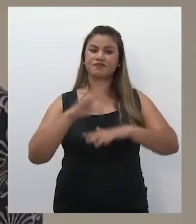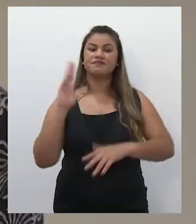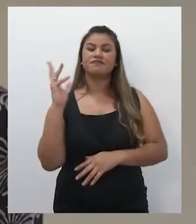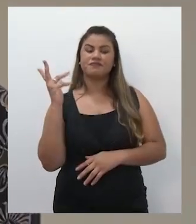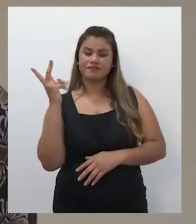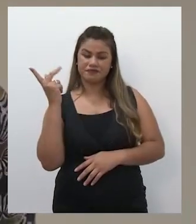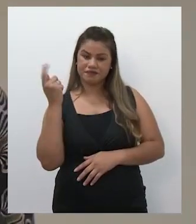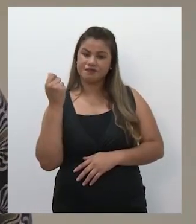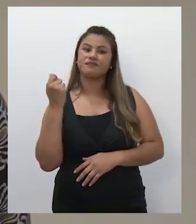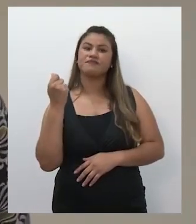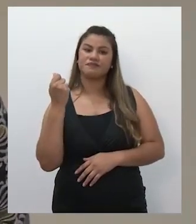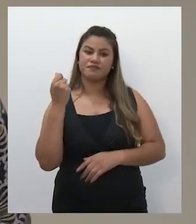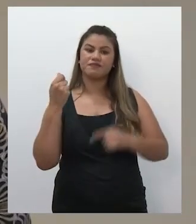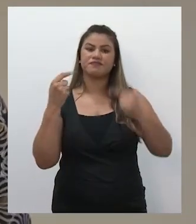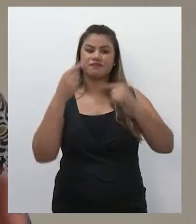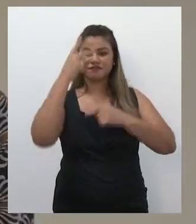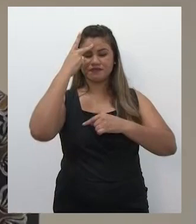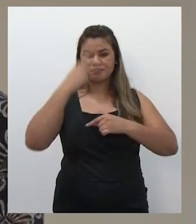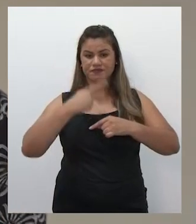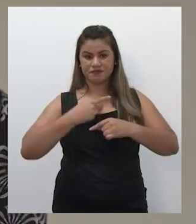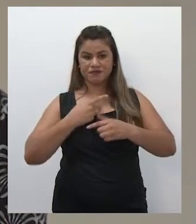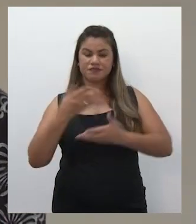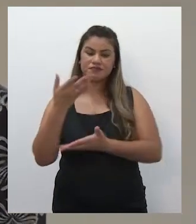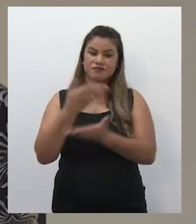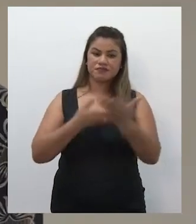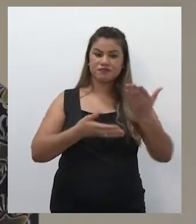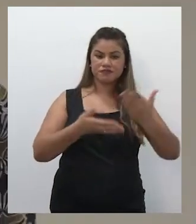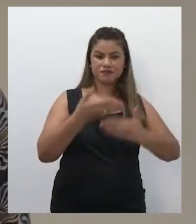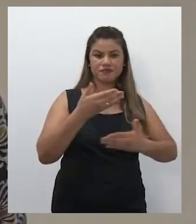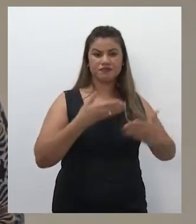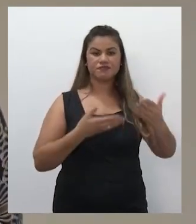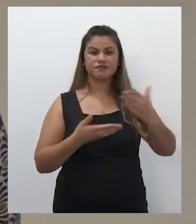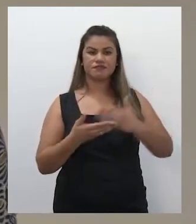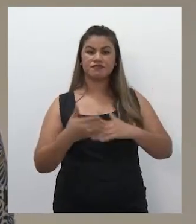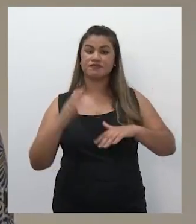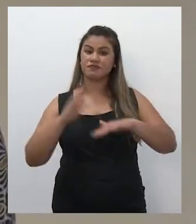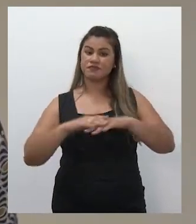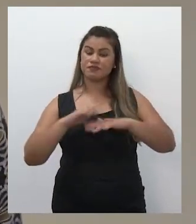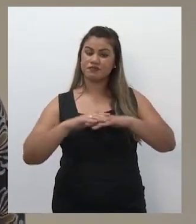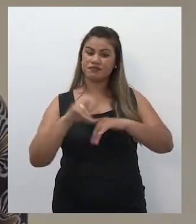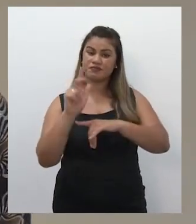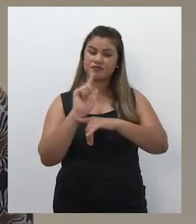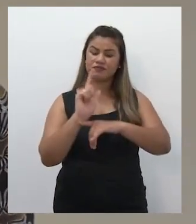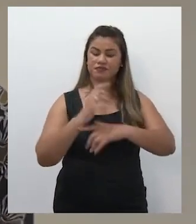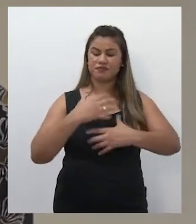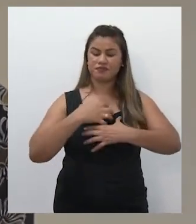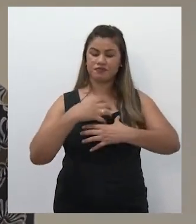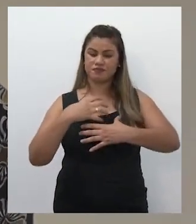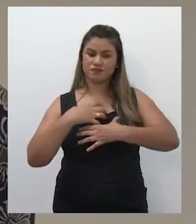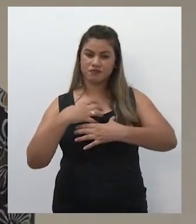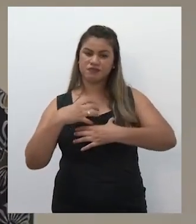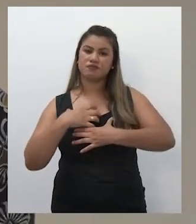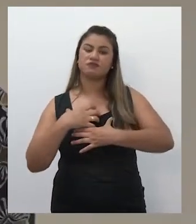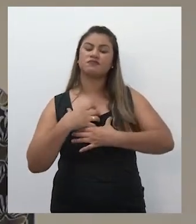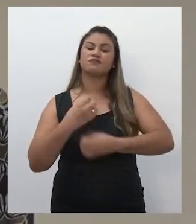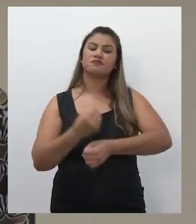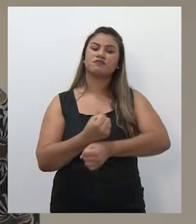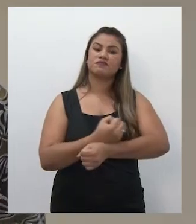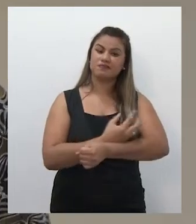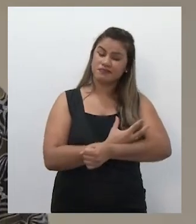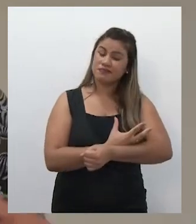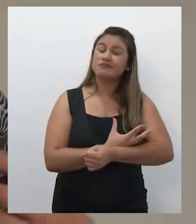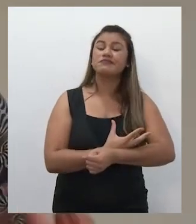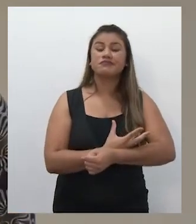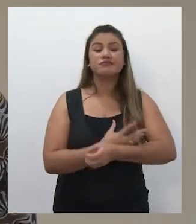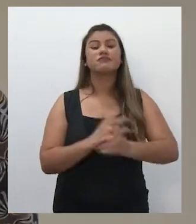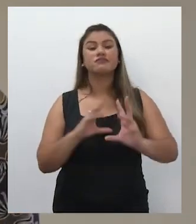como autoconhecimento, autocuidado, colaboração, capacidade de gerir emoções. Tudo isso é muito